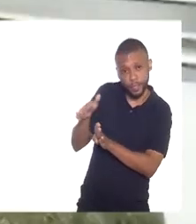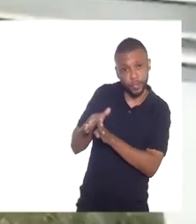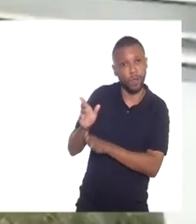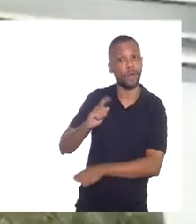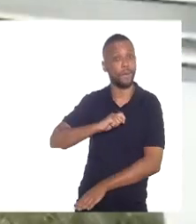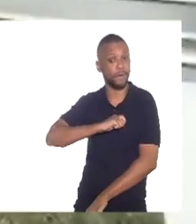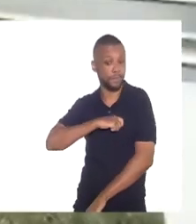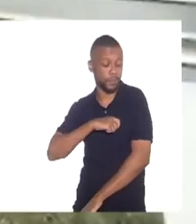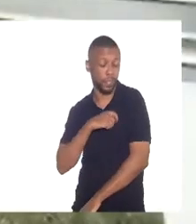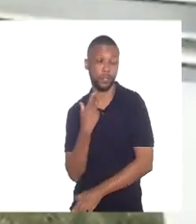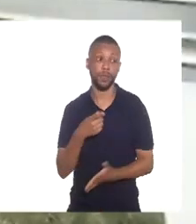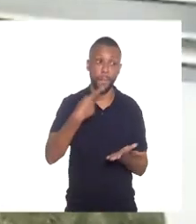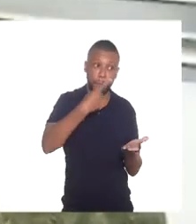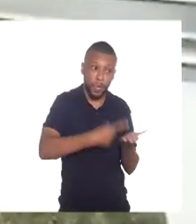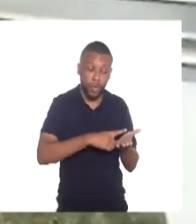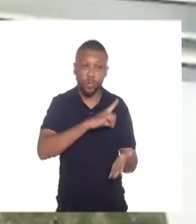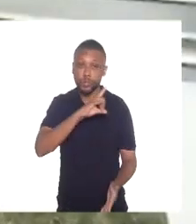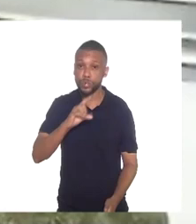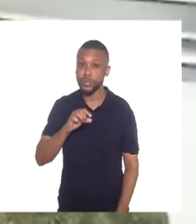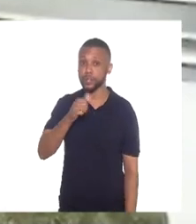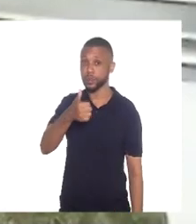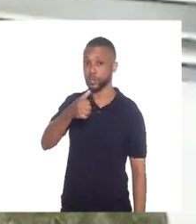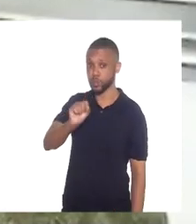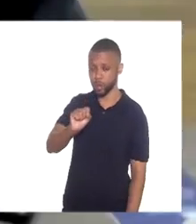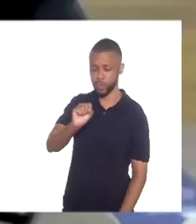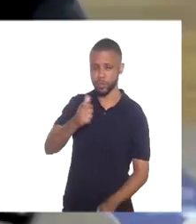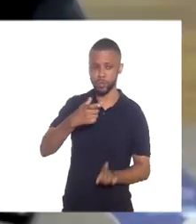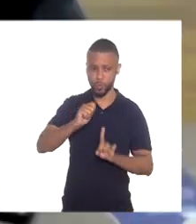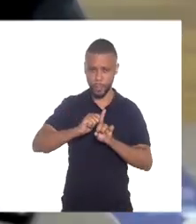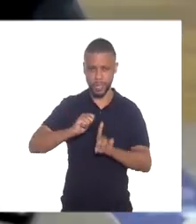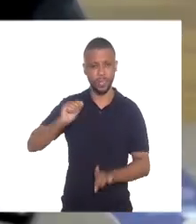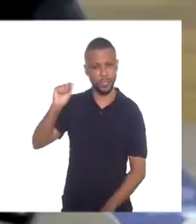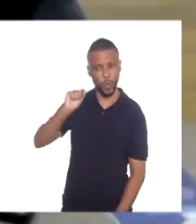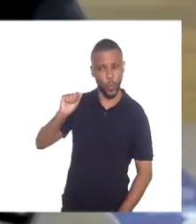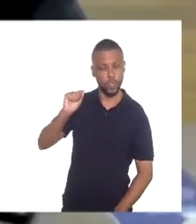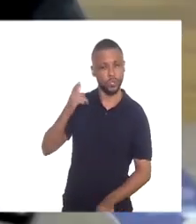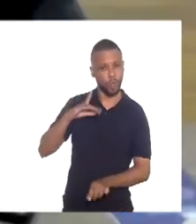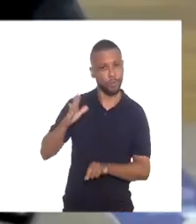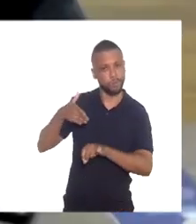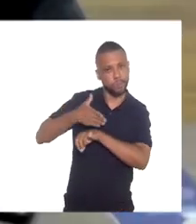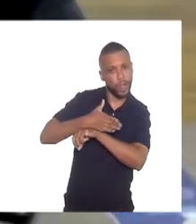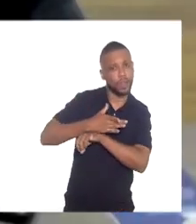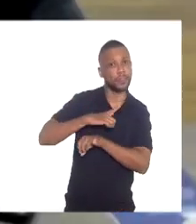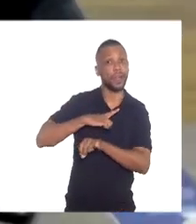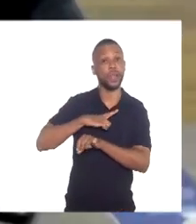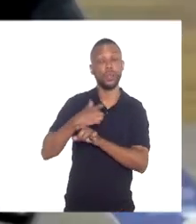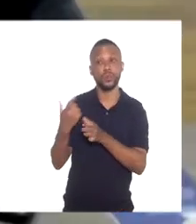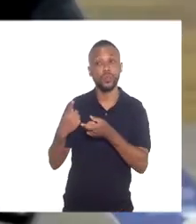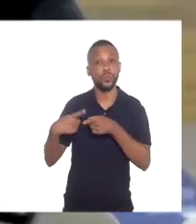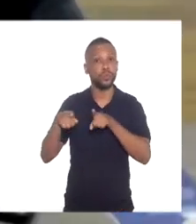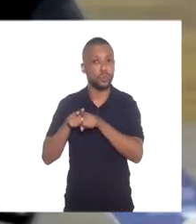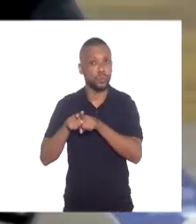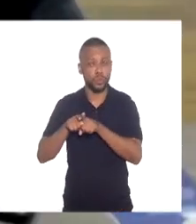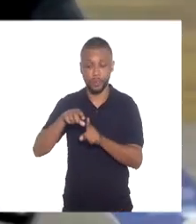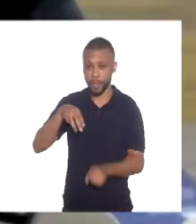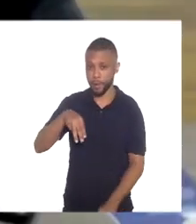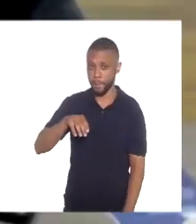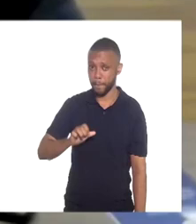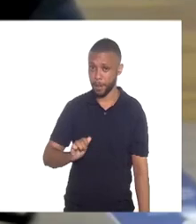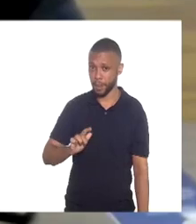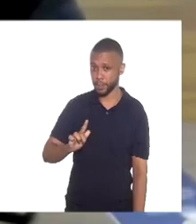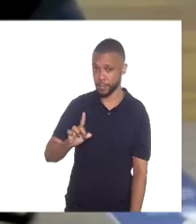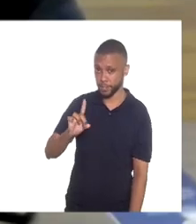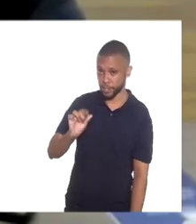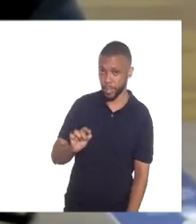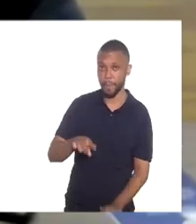presidente, a PG18 é para isso. Então, com a presença da Magda e do Mauro, e